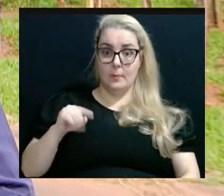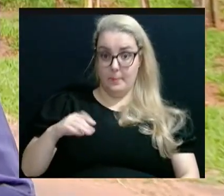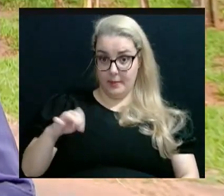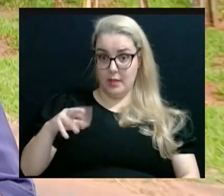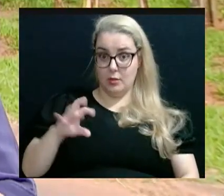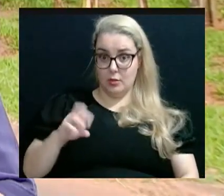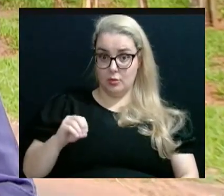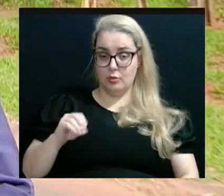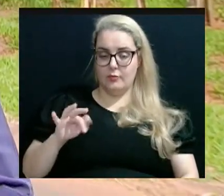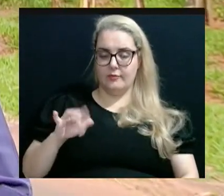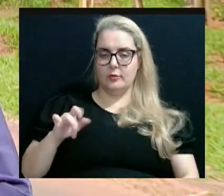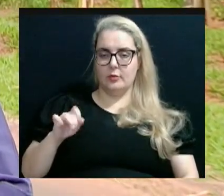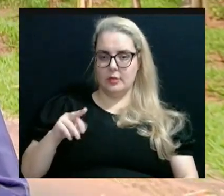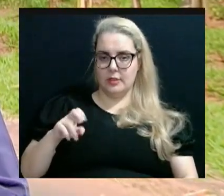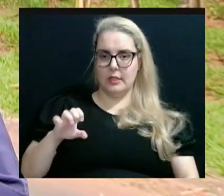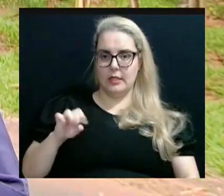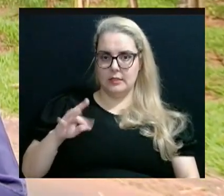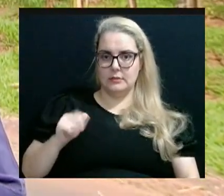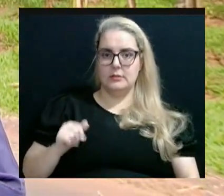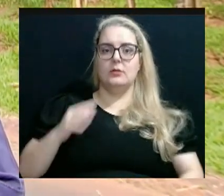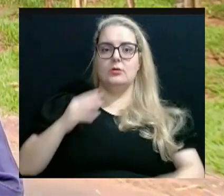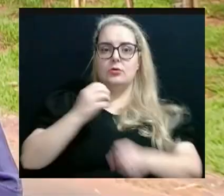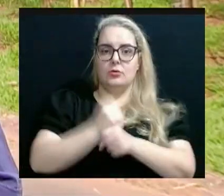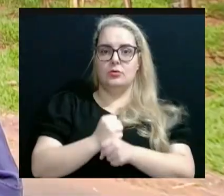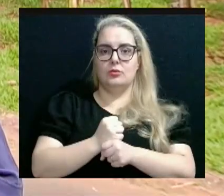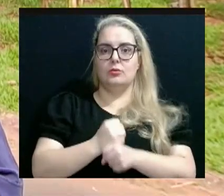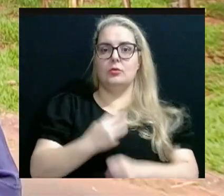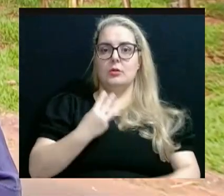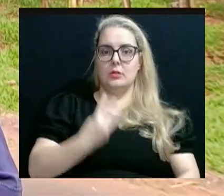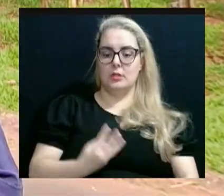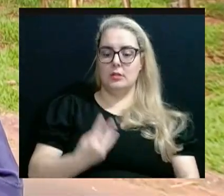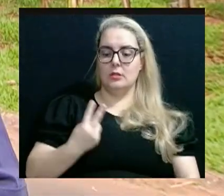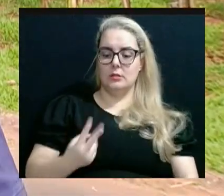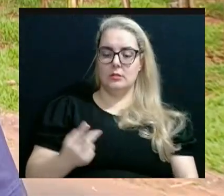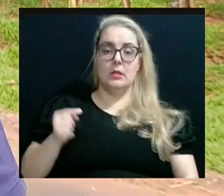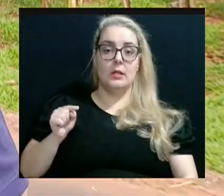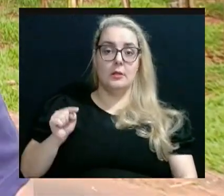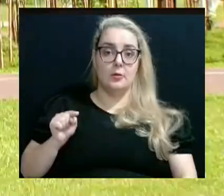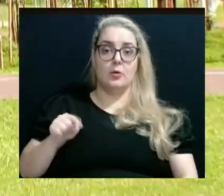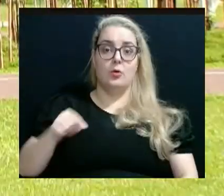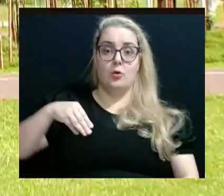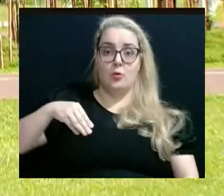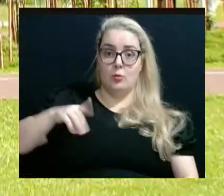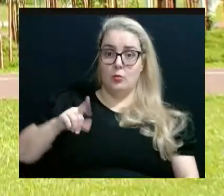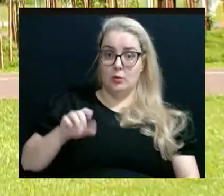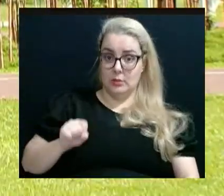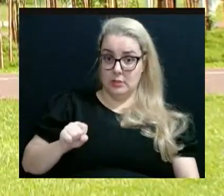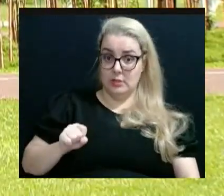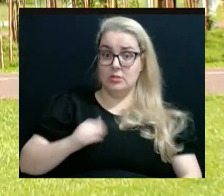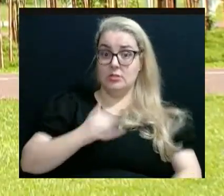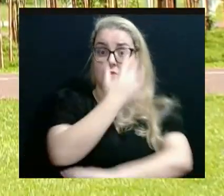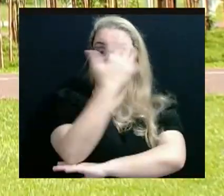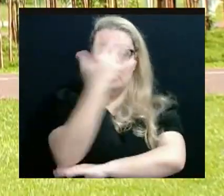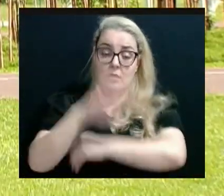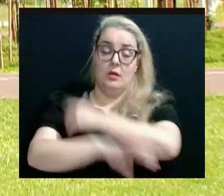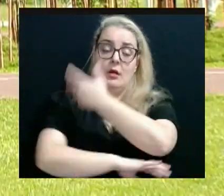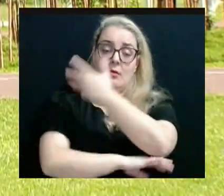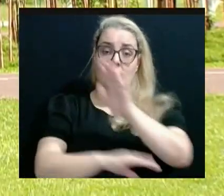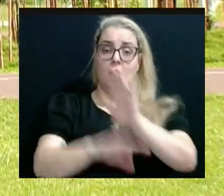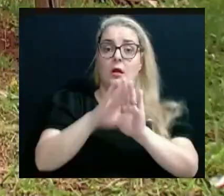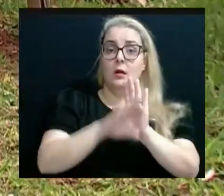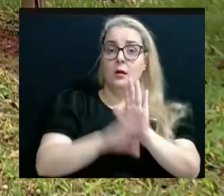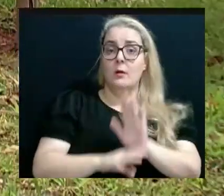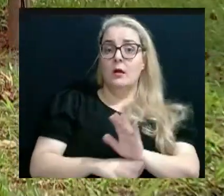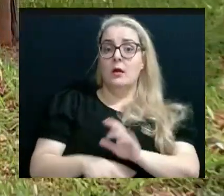microflorestas, completando 32.000 mudas de árvores. O programa visa a implantação